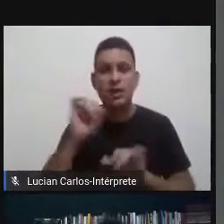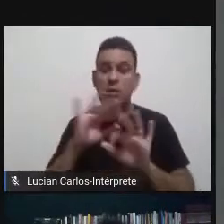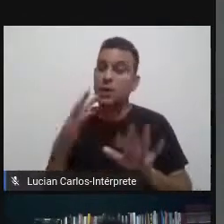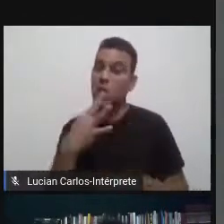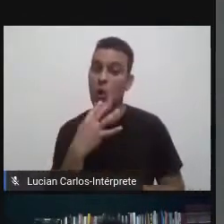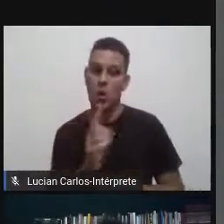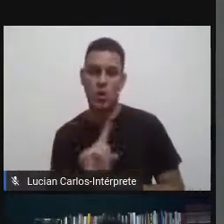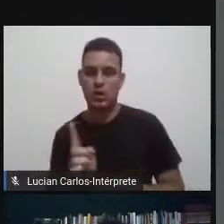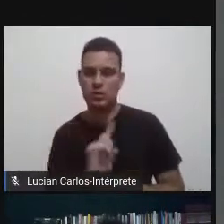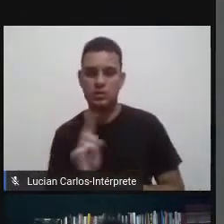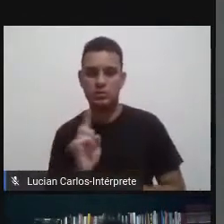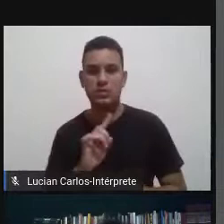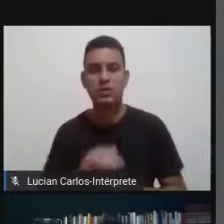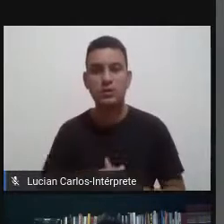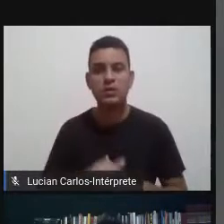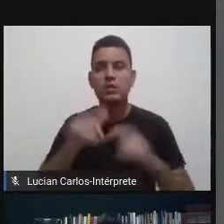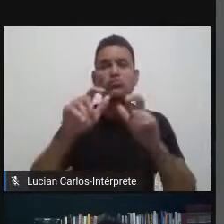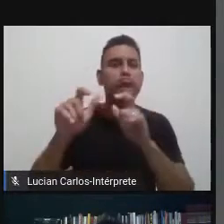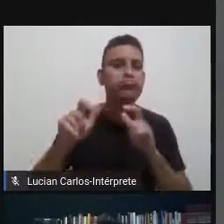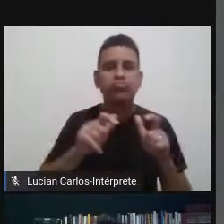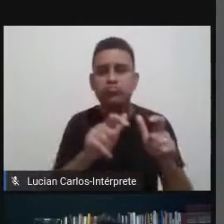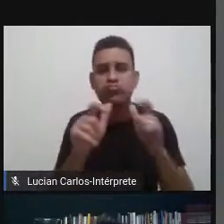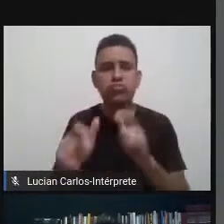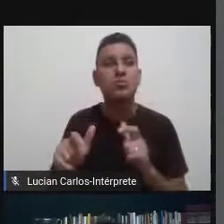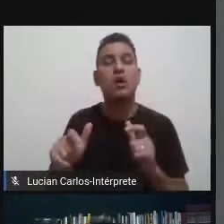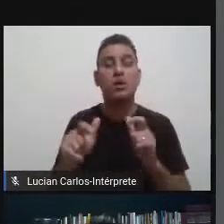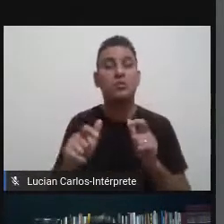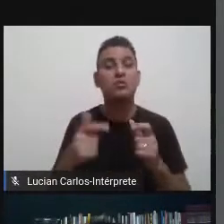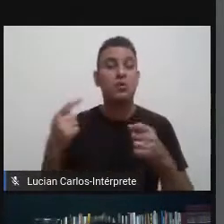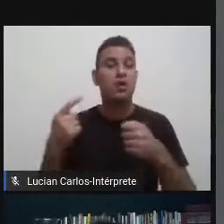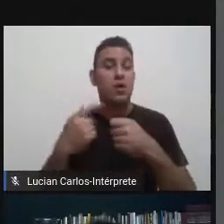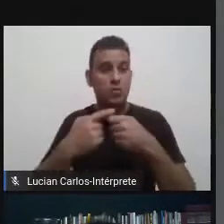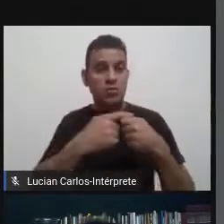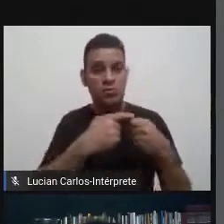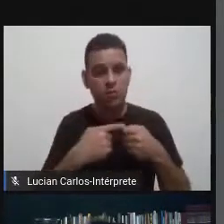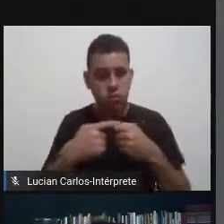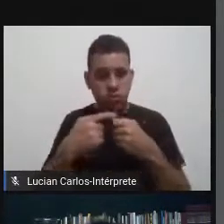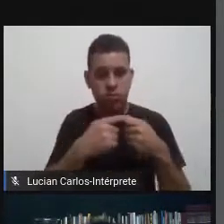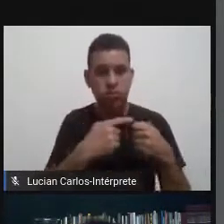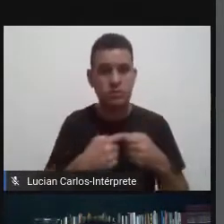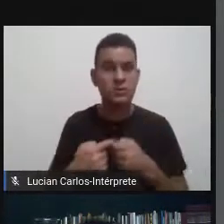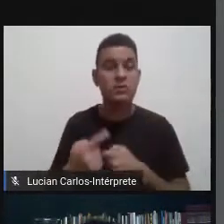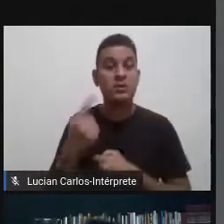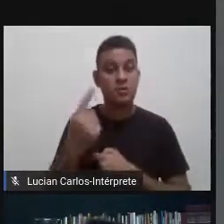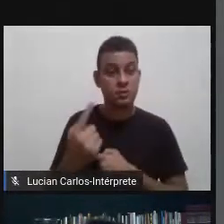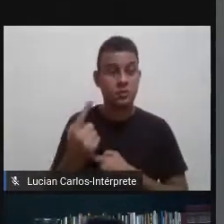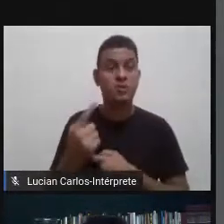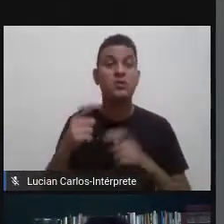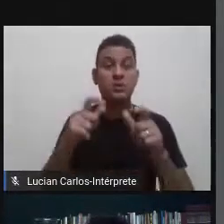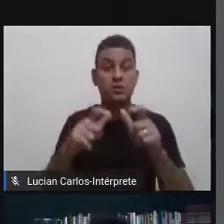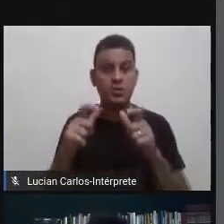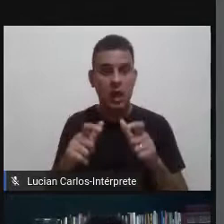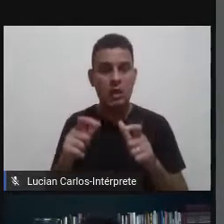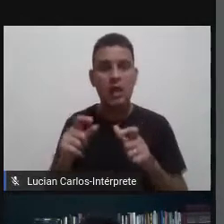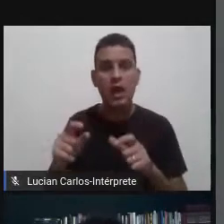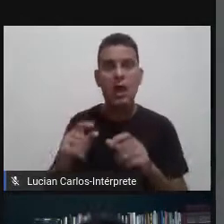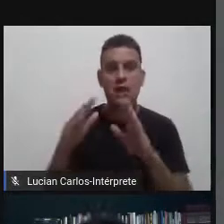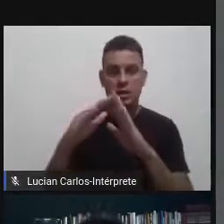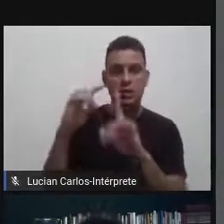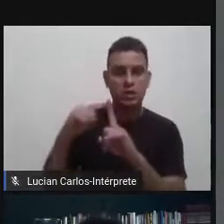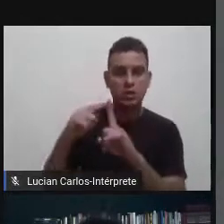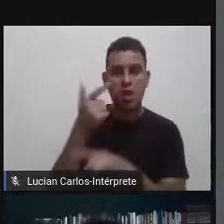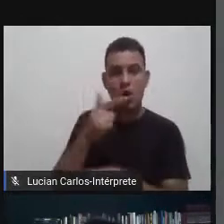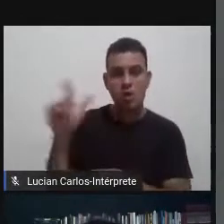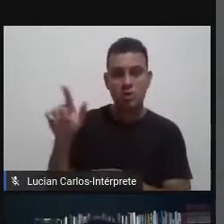conhece, né, ter uma ideia da localização do município. Um dos patrimônios históricos daqui, que é a igreja, um